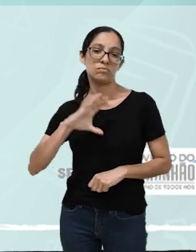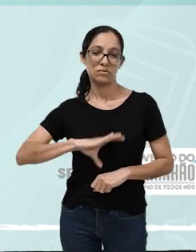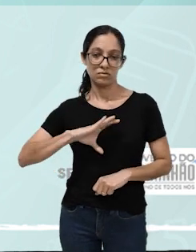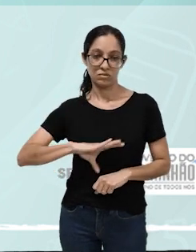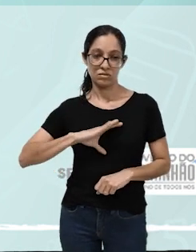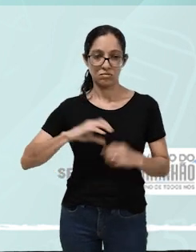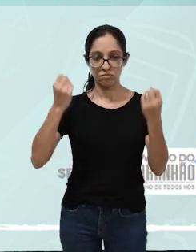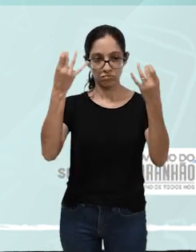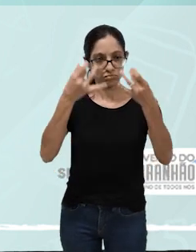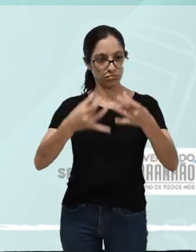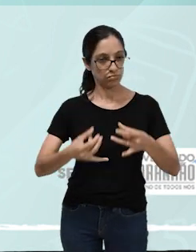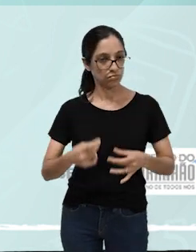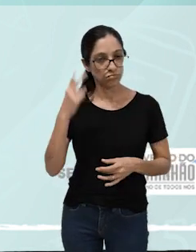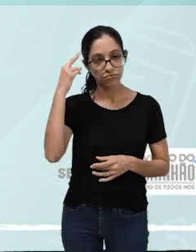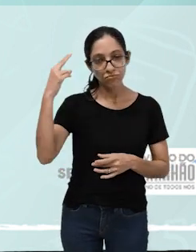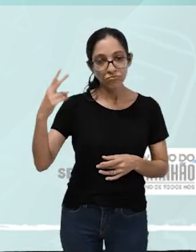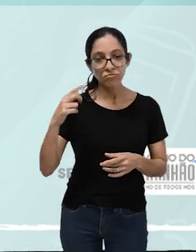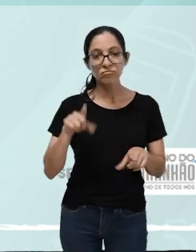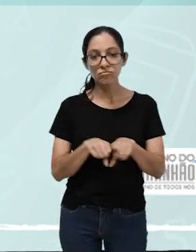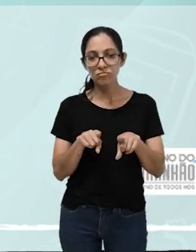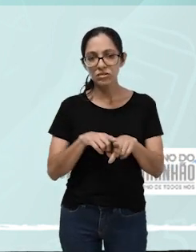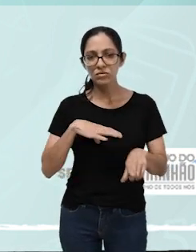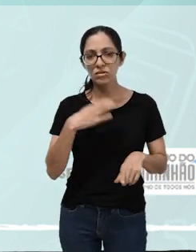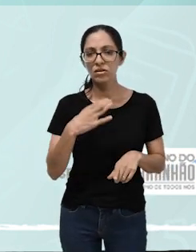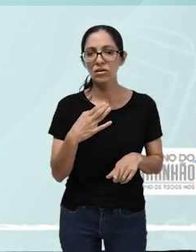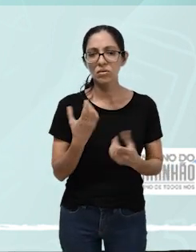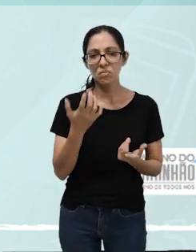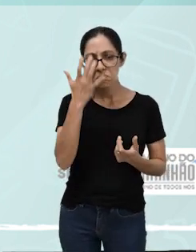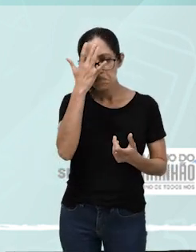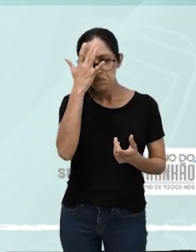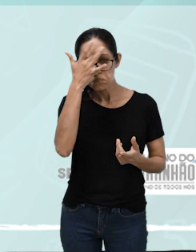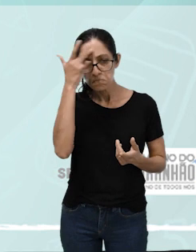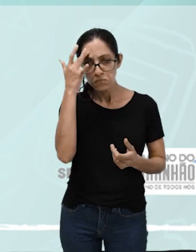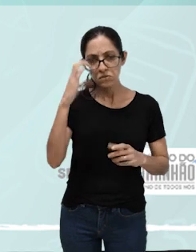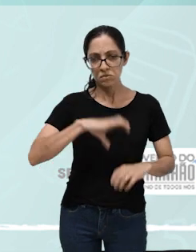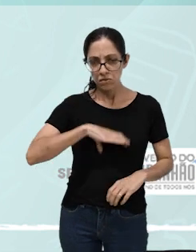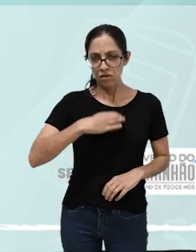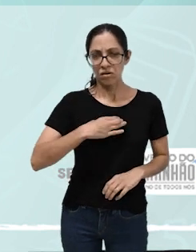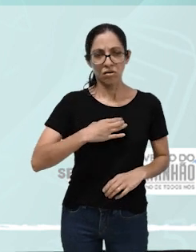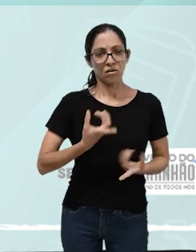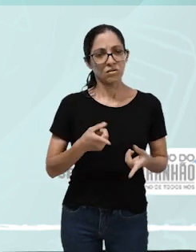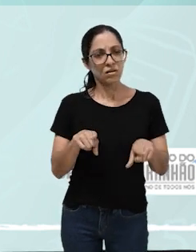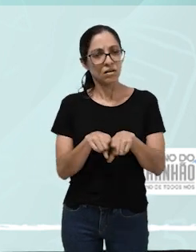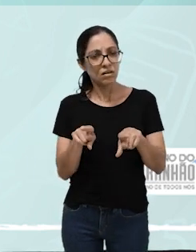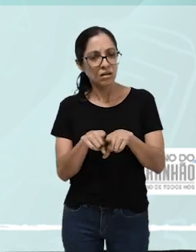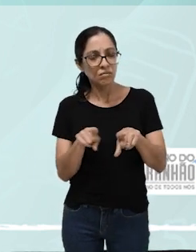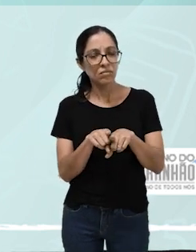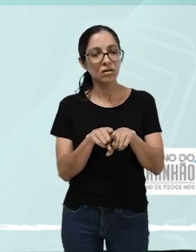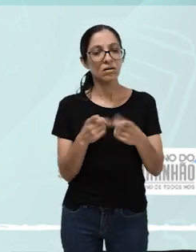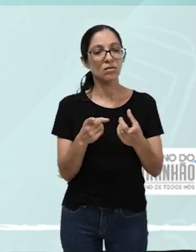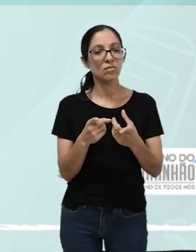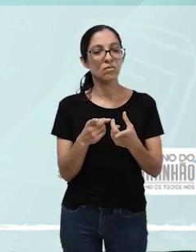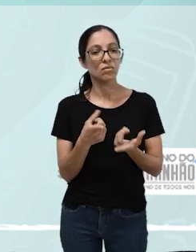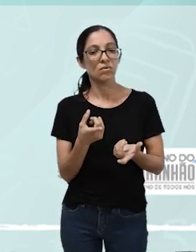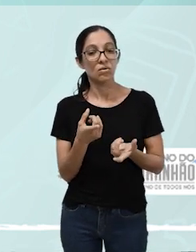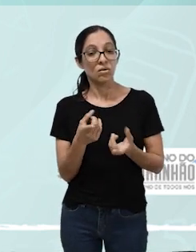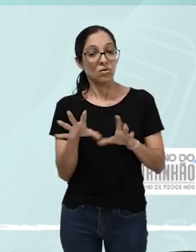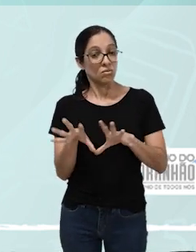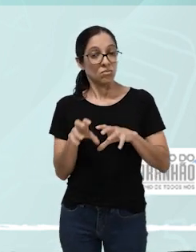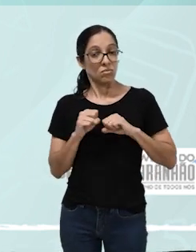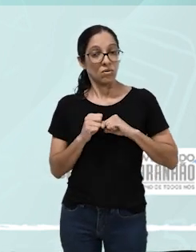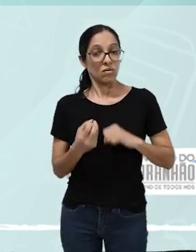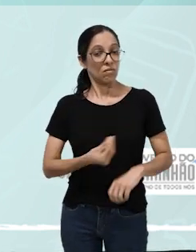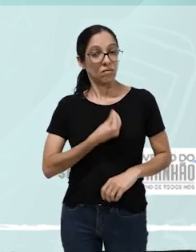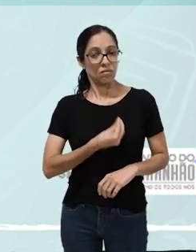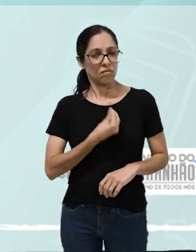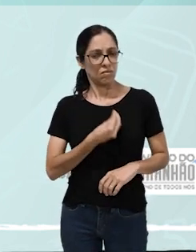o acontecimentos históricos e guerreiros com personagens corajosos e Leais com Espírito Cavaleiro os quais